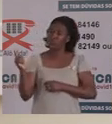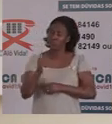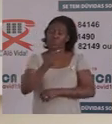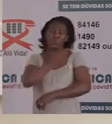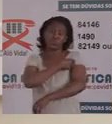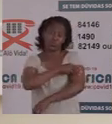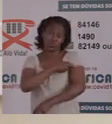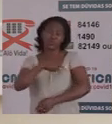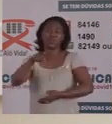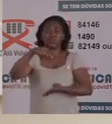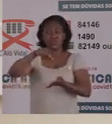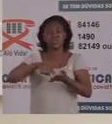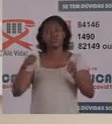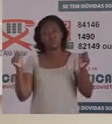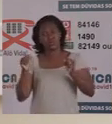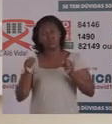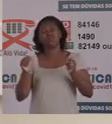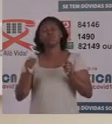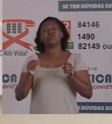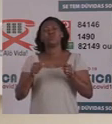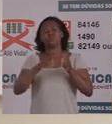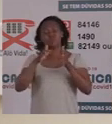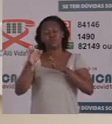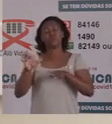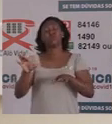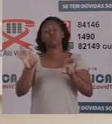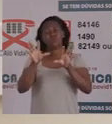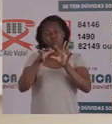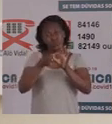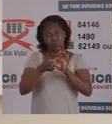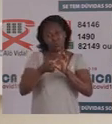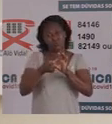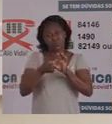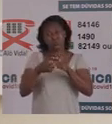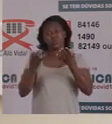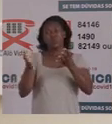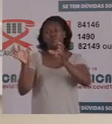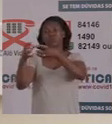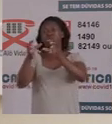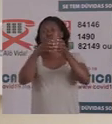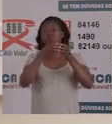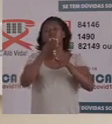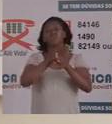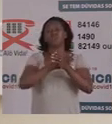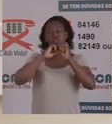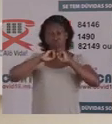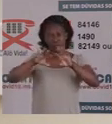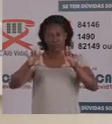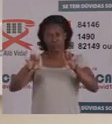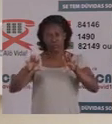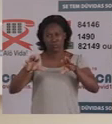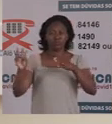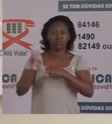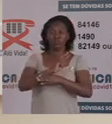casos de Covid-19 que não estejam relacionados com nenhuma cadeia de transmissão que nós conheçamos. Portanto, esta vigilância